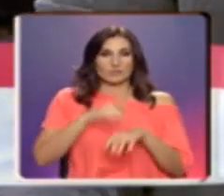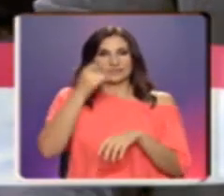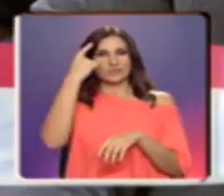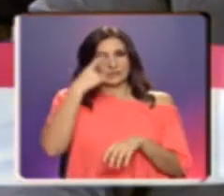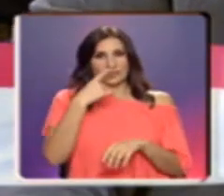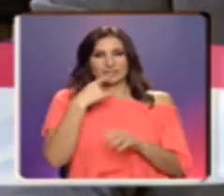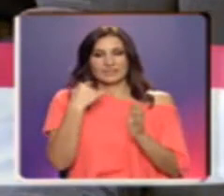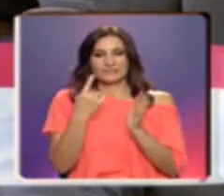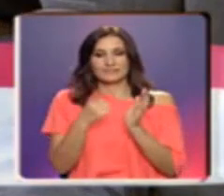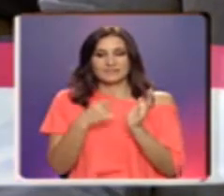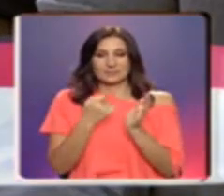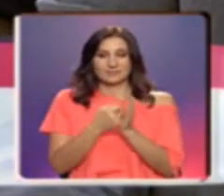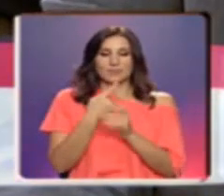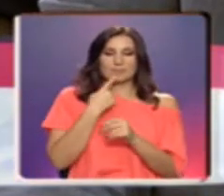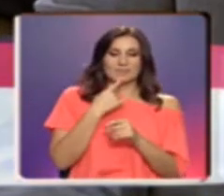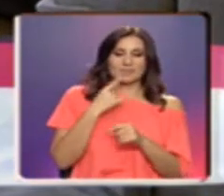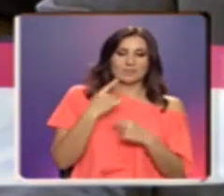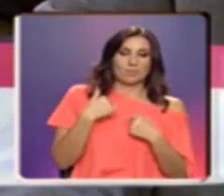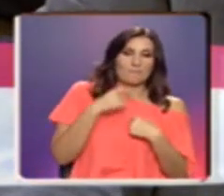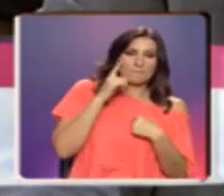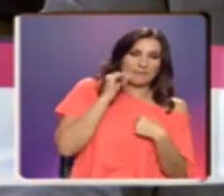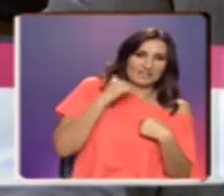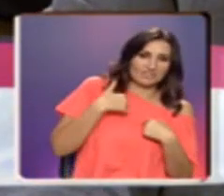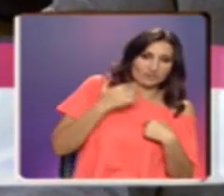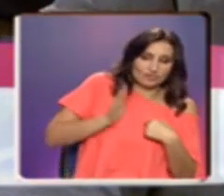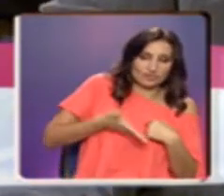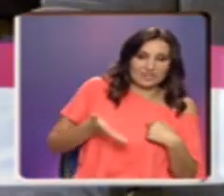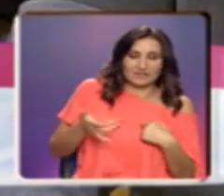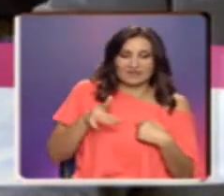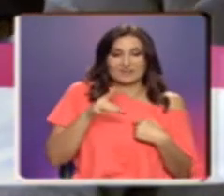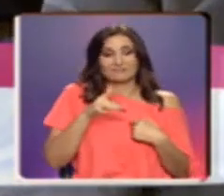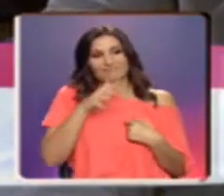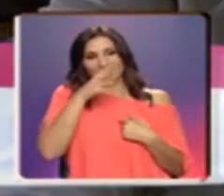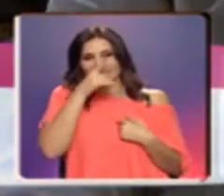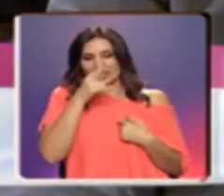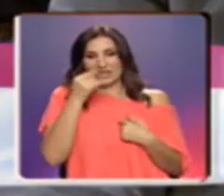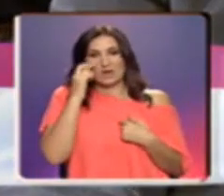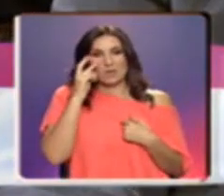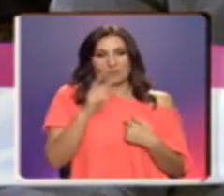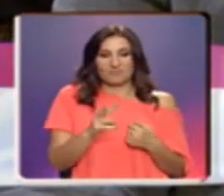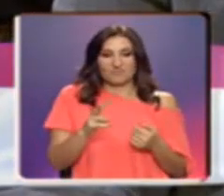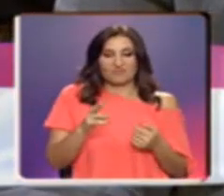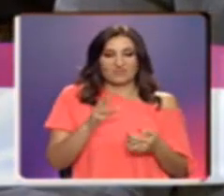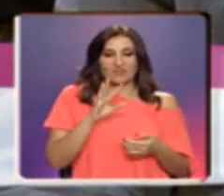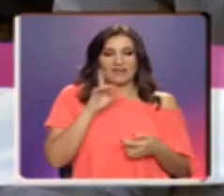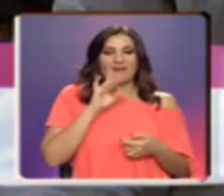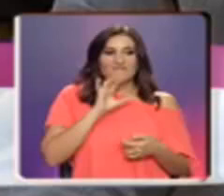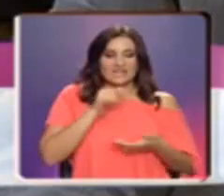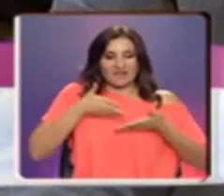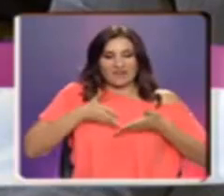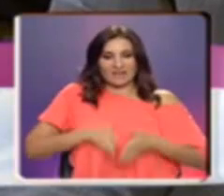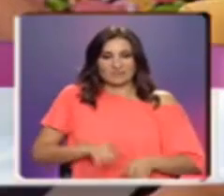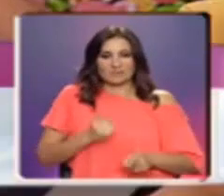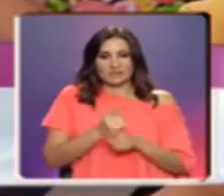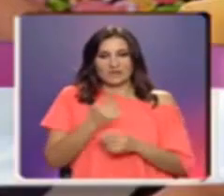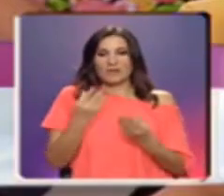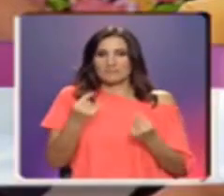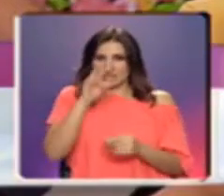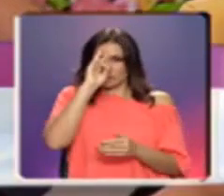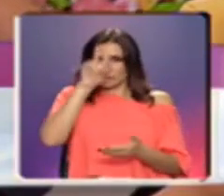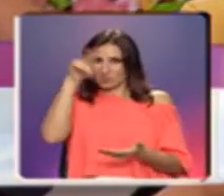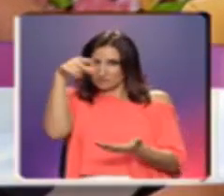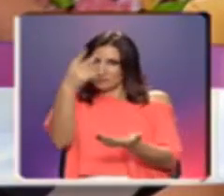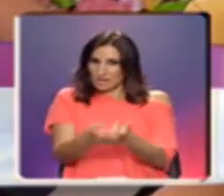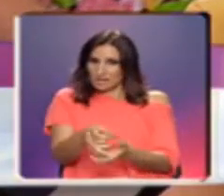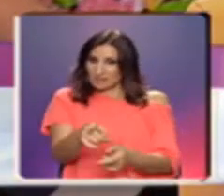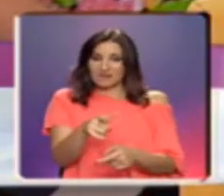Pelo que eu percebi, eu já sou pai, não pude infelizmente assistir ao nascimento da minha filha. Mas por medo de desmaiar ou por outra coisa?